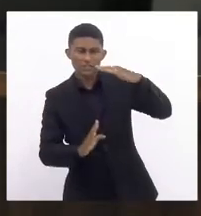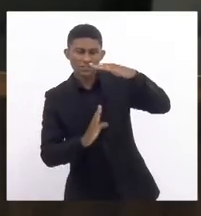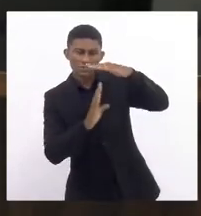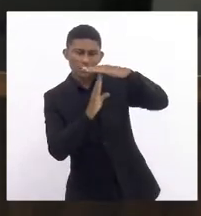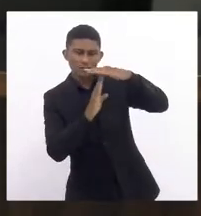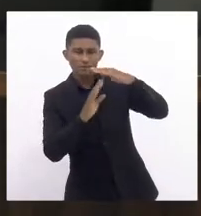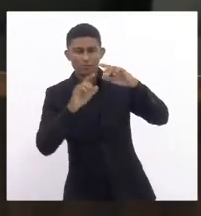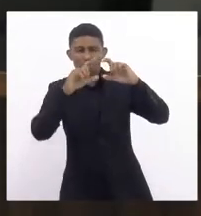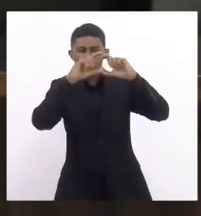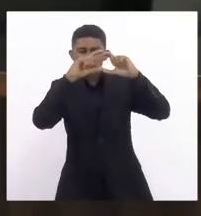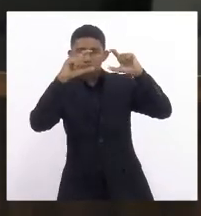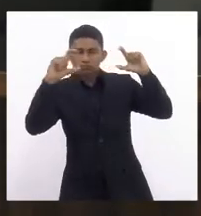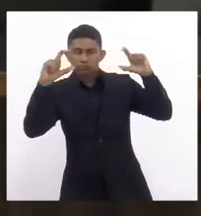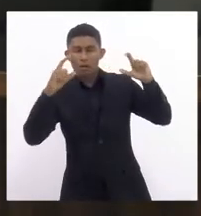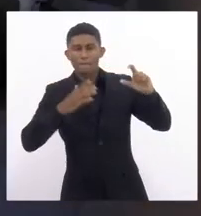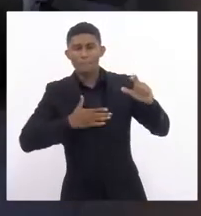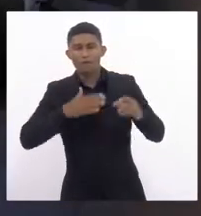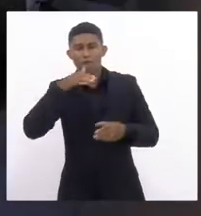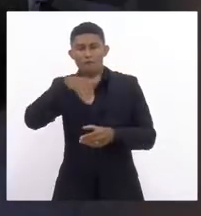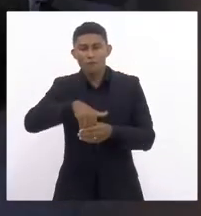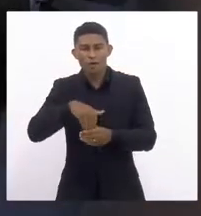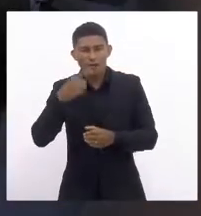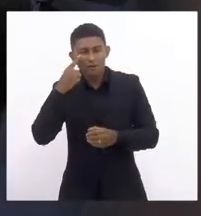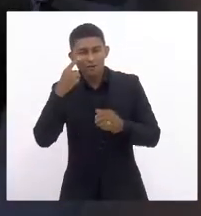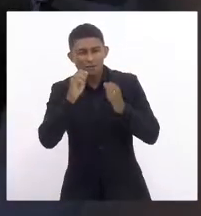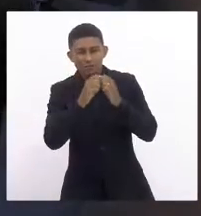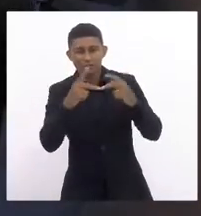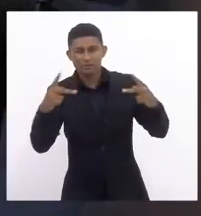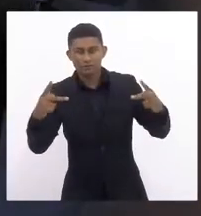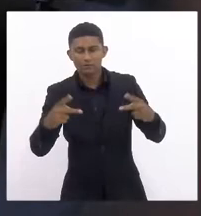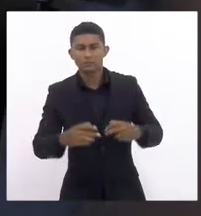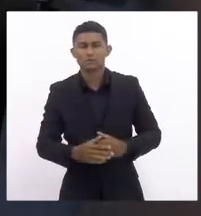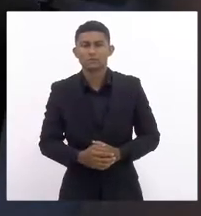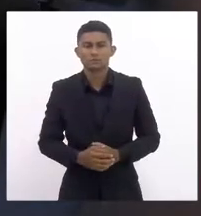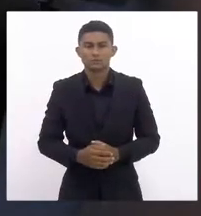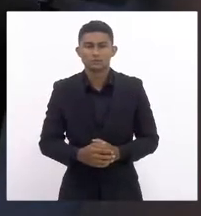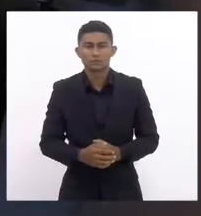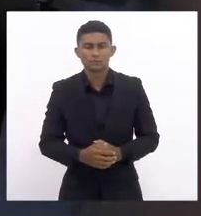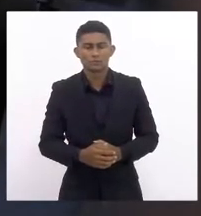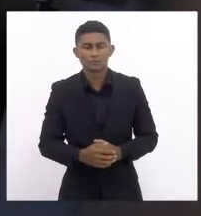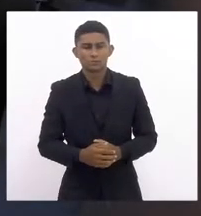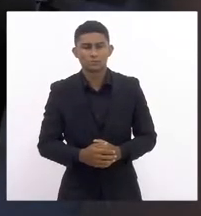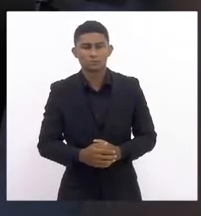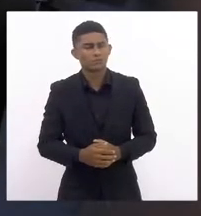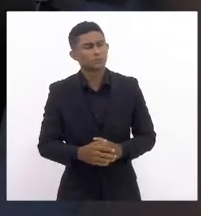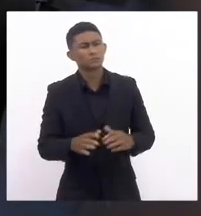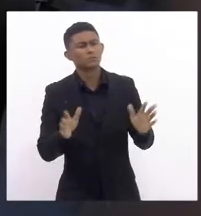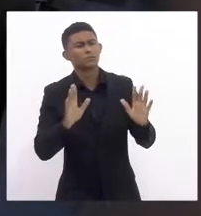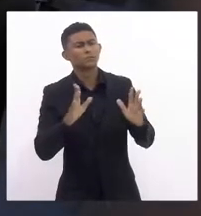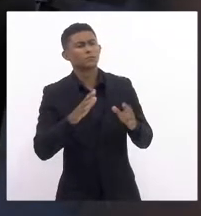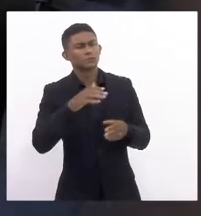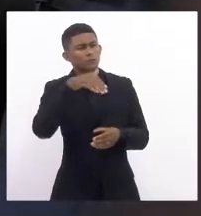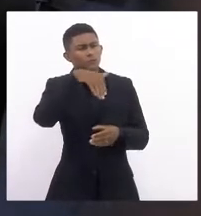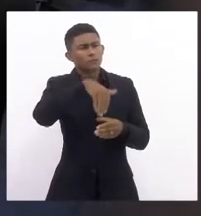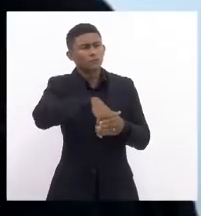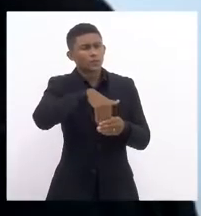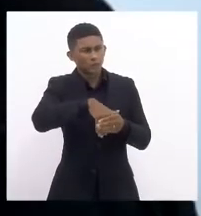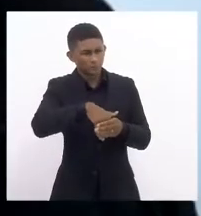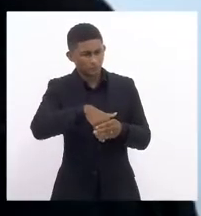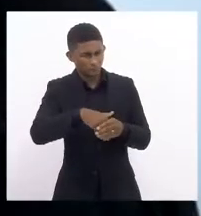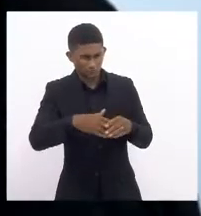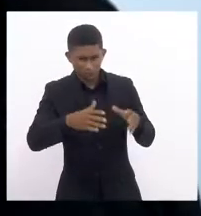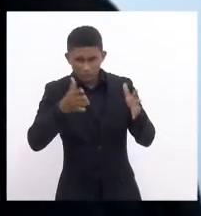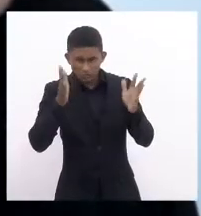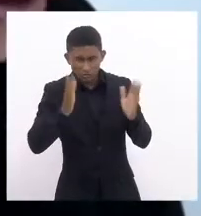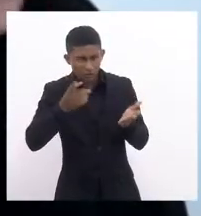Em onde cima. Tá? Olha aí. Esses votos, o presidente... Sim. Essa votação foi acordada